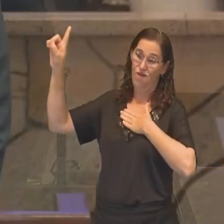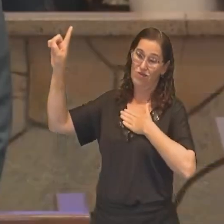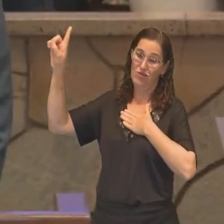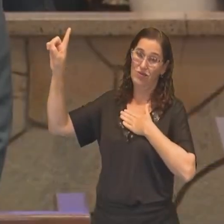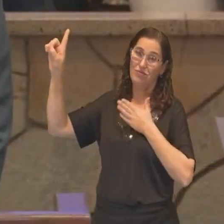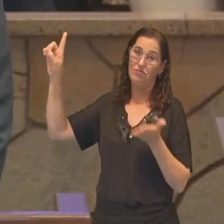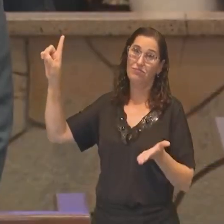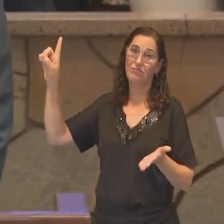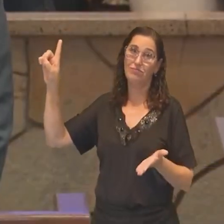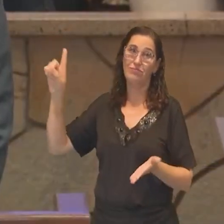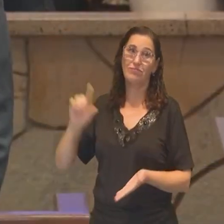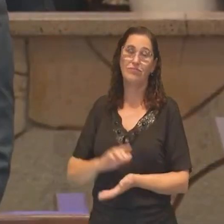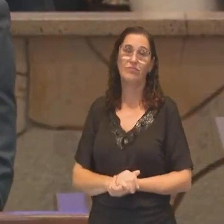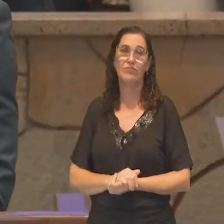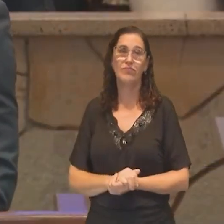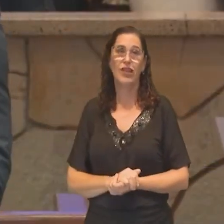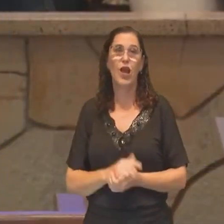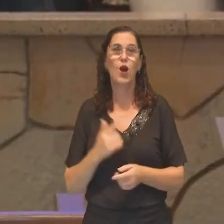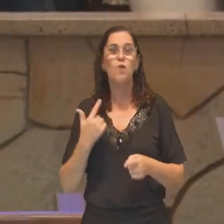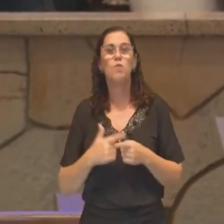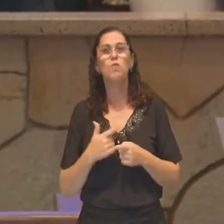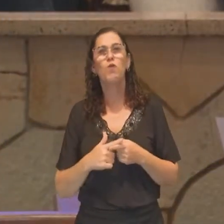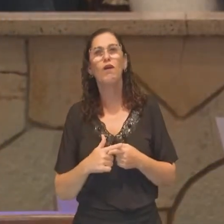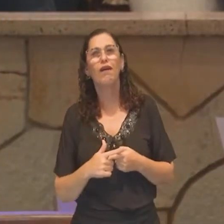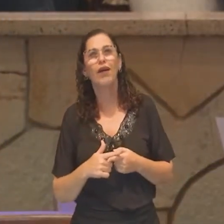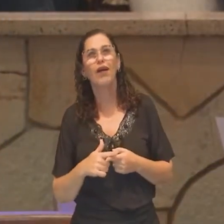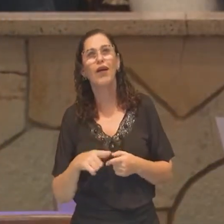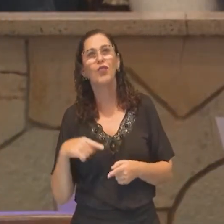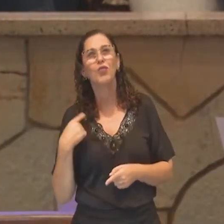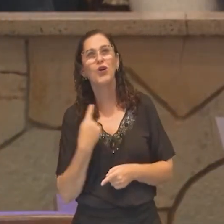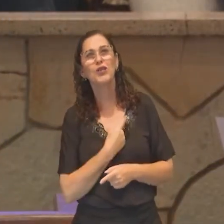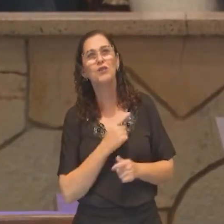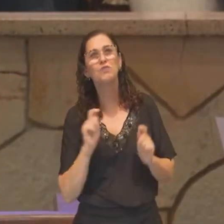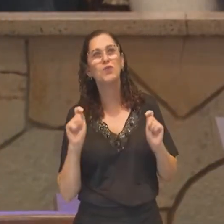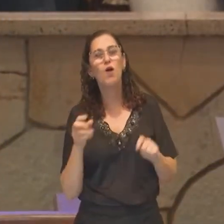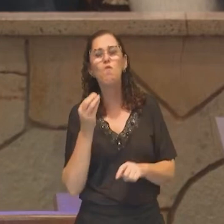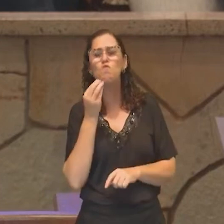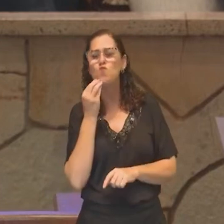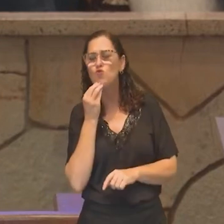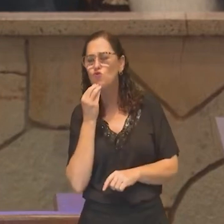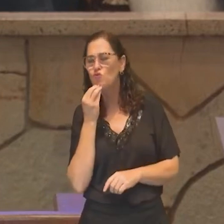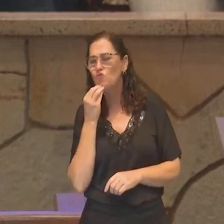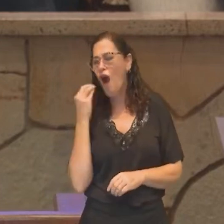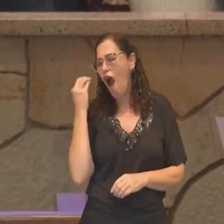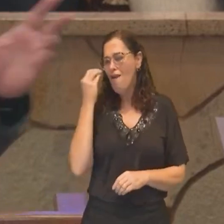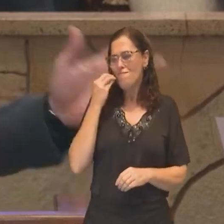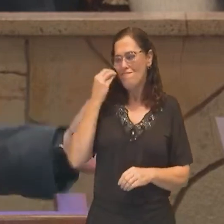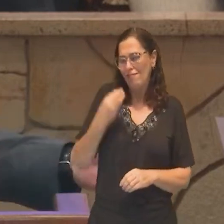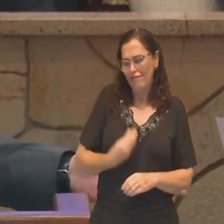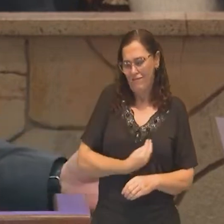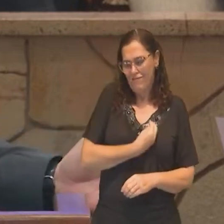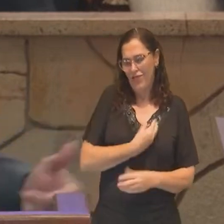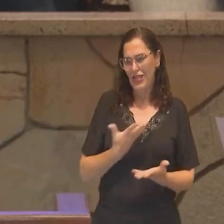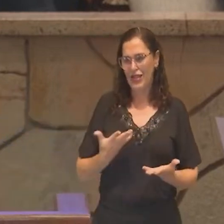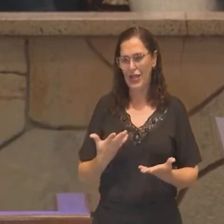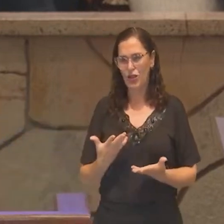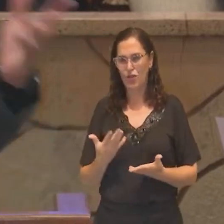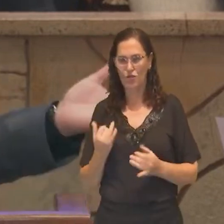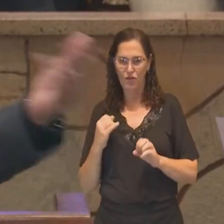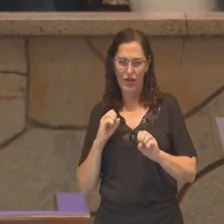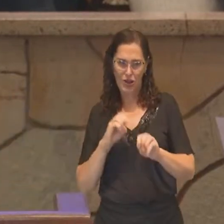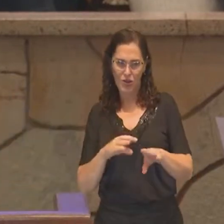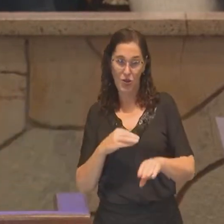Deus. Porque pode ser que nós estejamos desfrutando a nossa vida, ou como eu gosto de dizer para a juventude, os